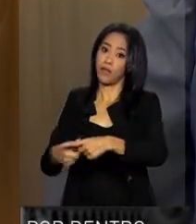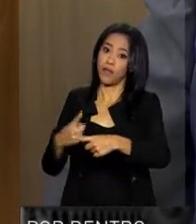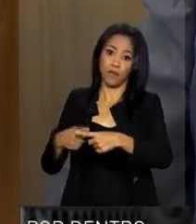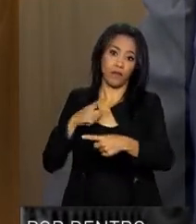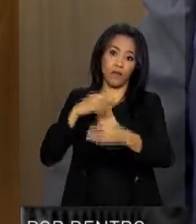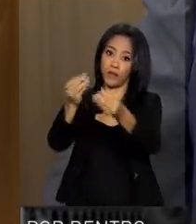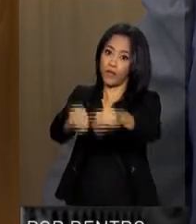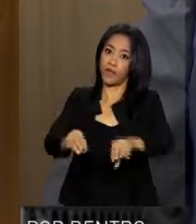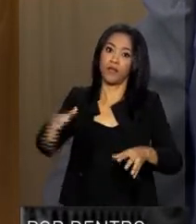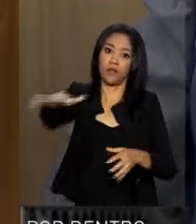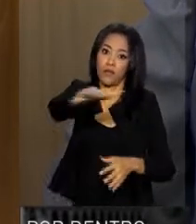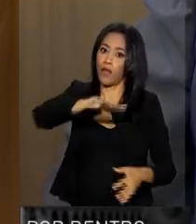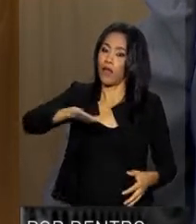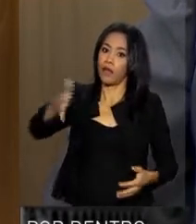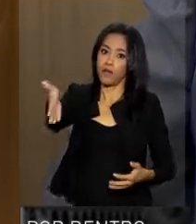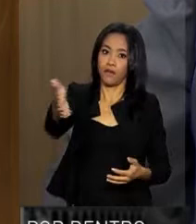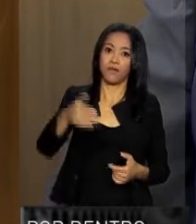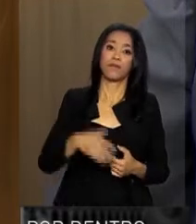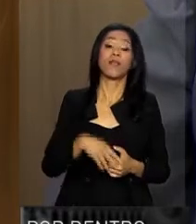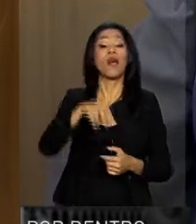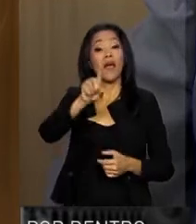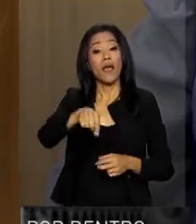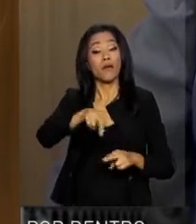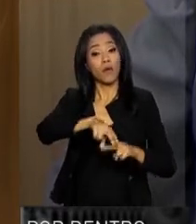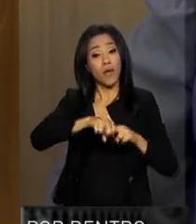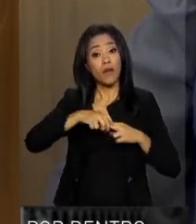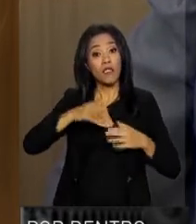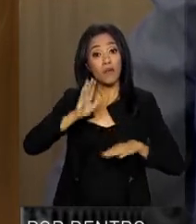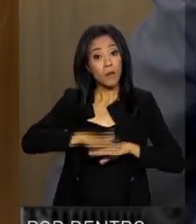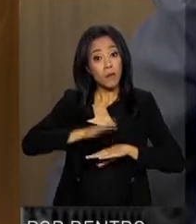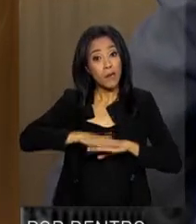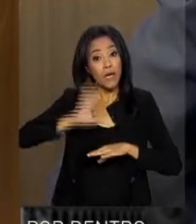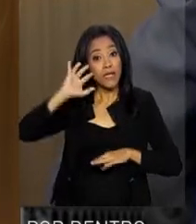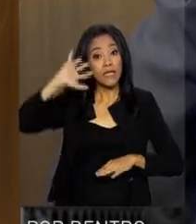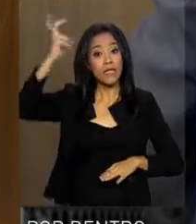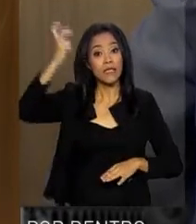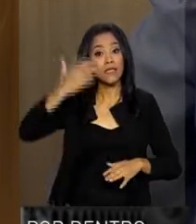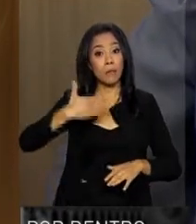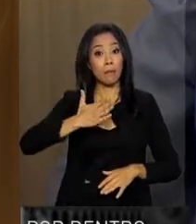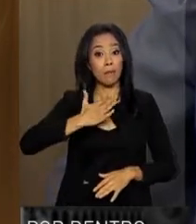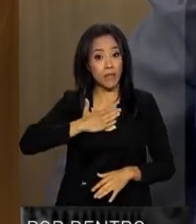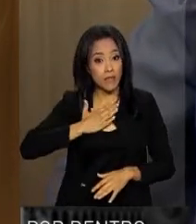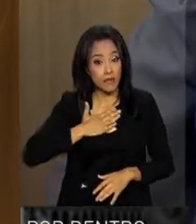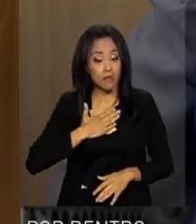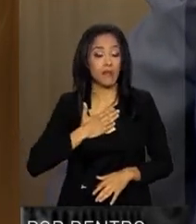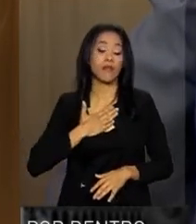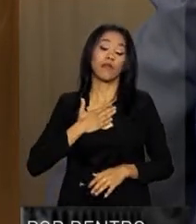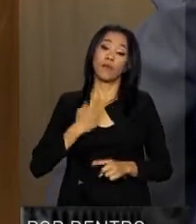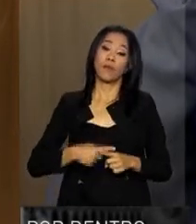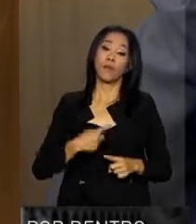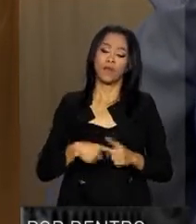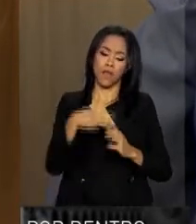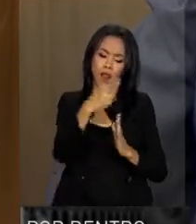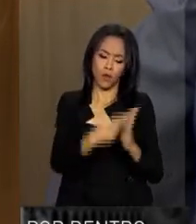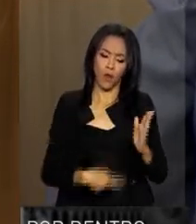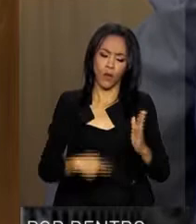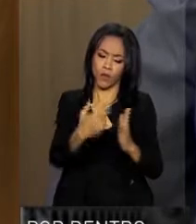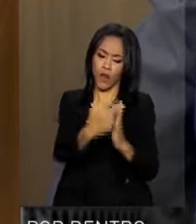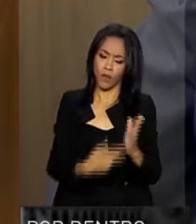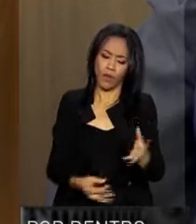então foi através de uma decisão minha porque até então os relatórios diziam